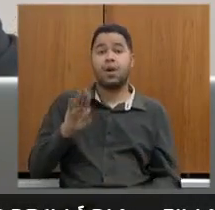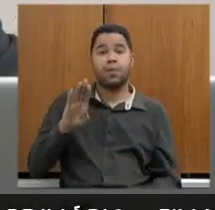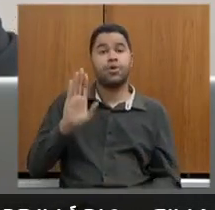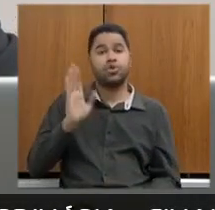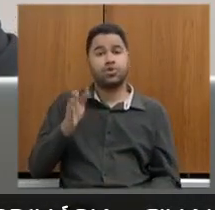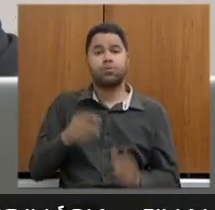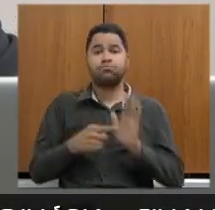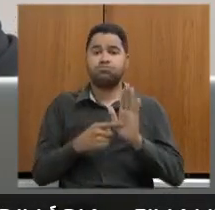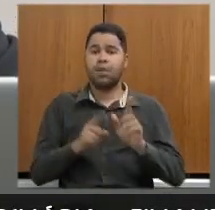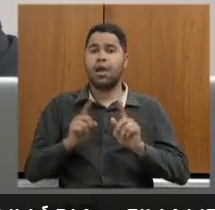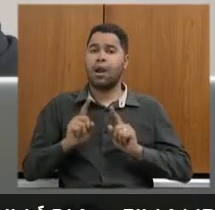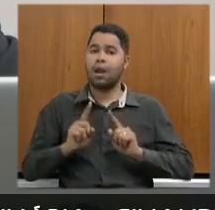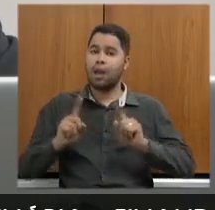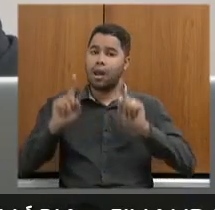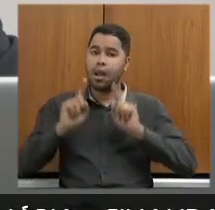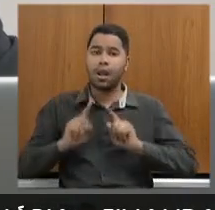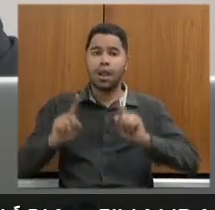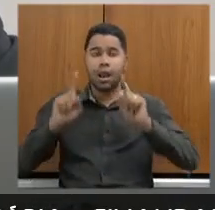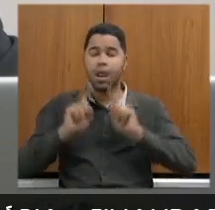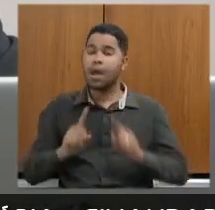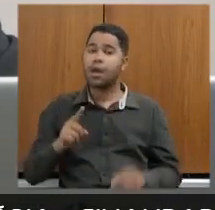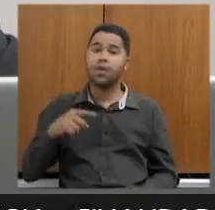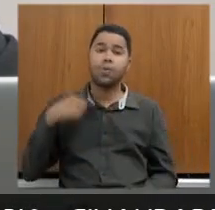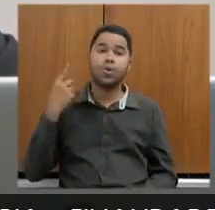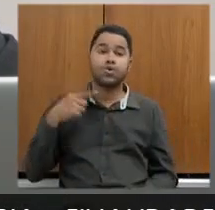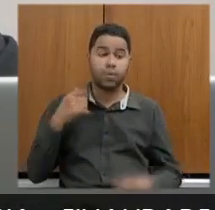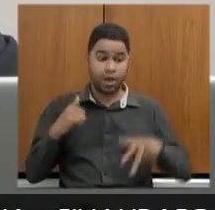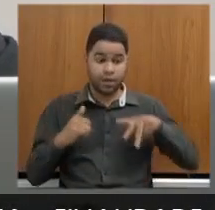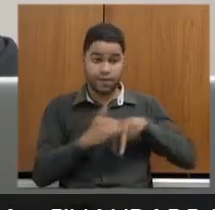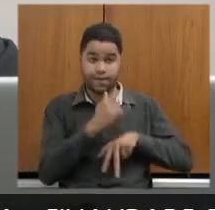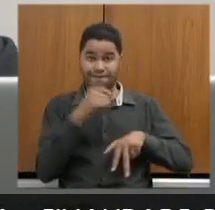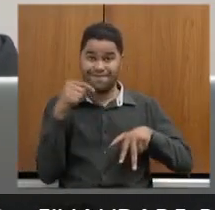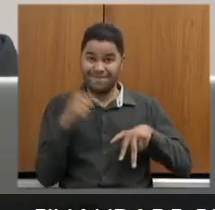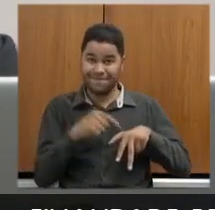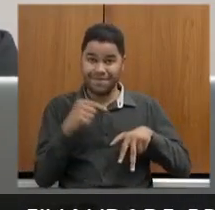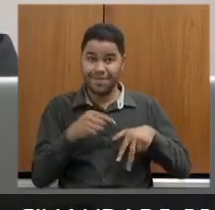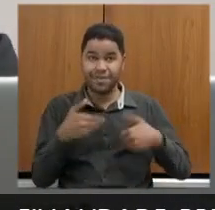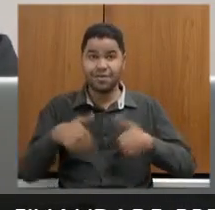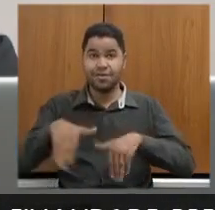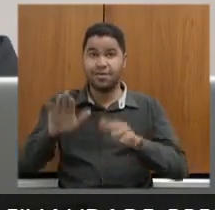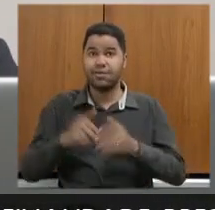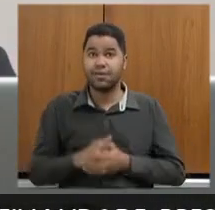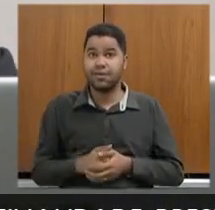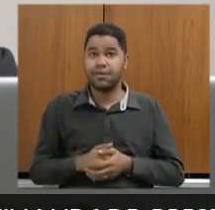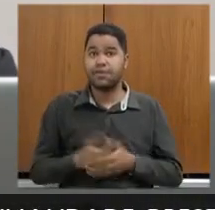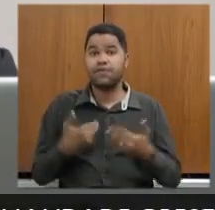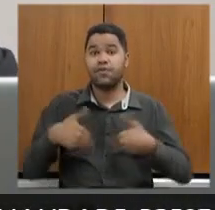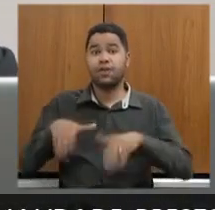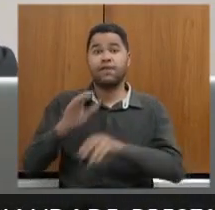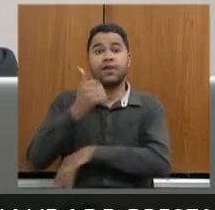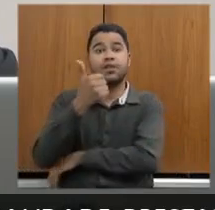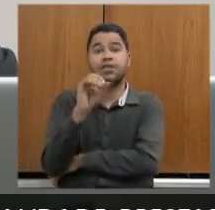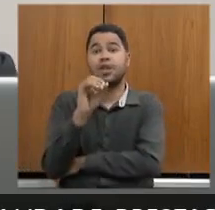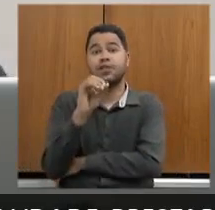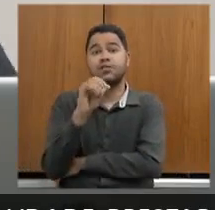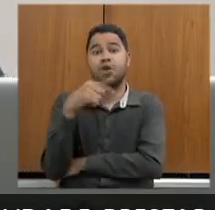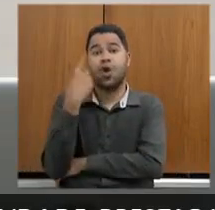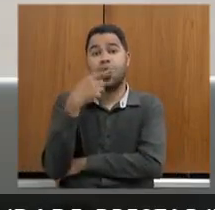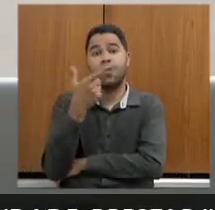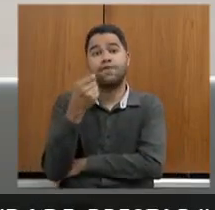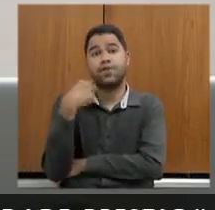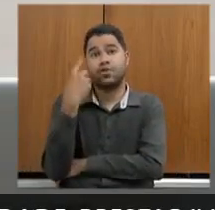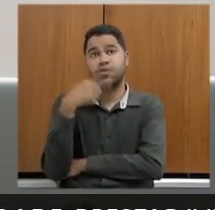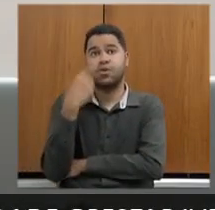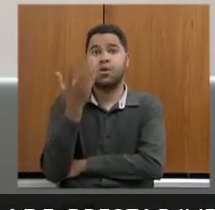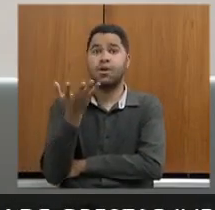manifestou reclamando que os advogados a vítima que foi levada Eustáquio a gente não foi levada para o lado 10 horas 20 horas